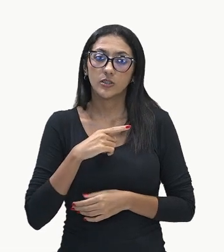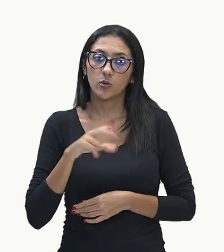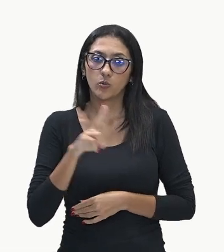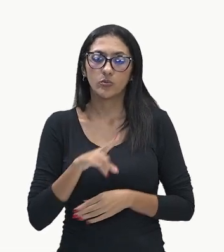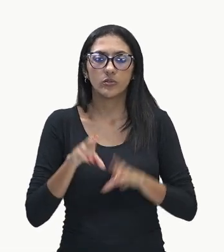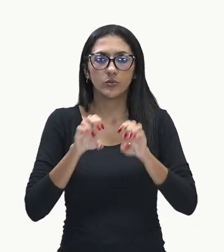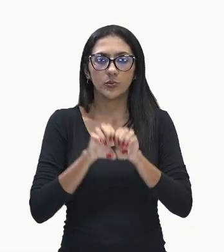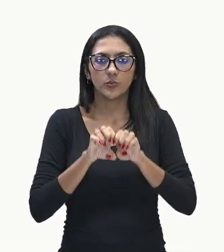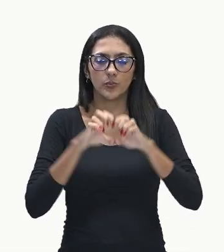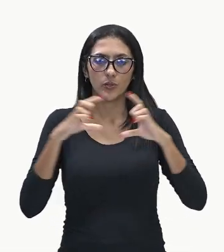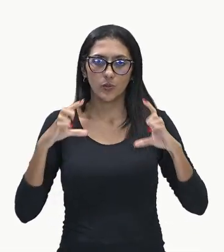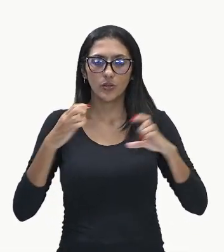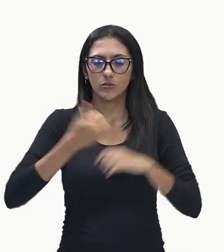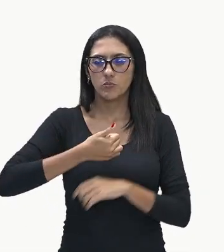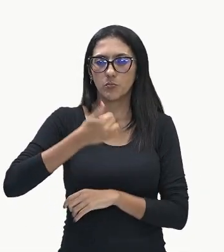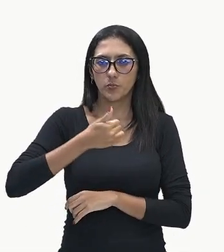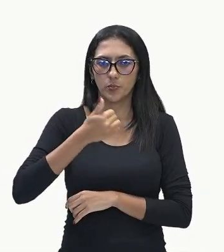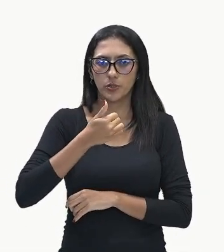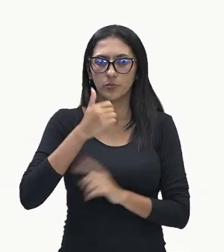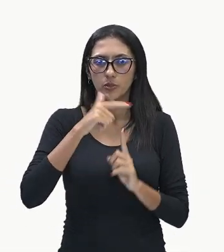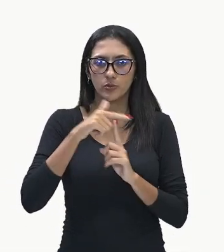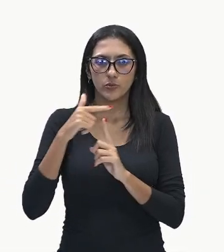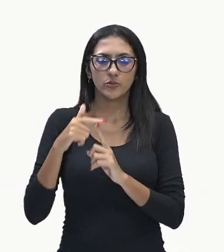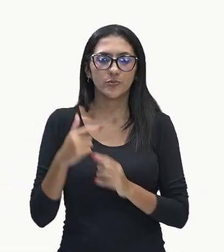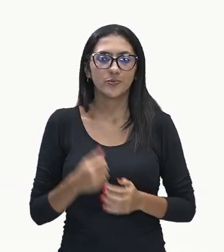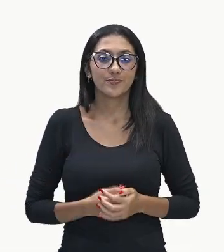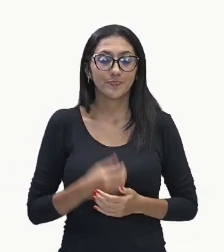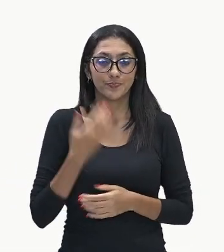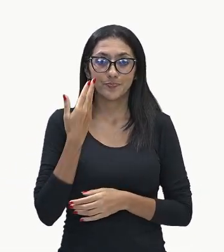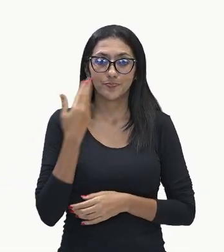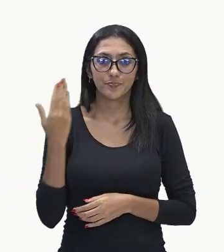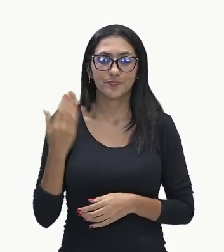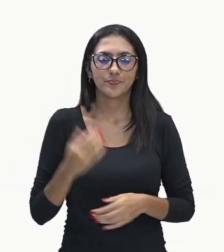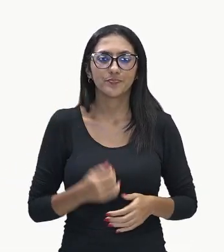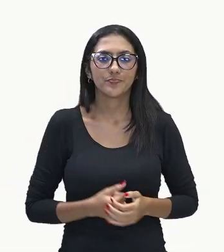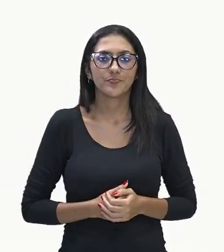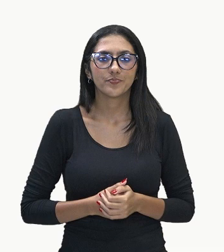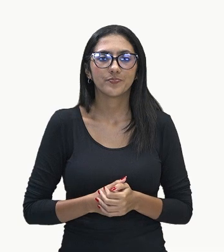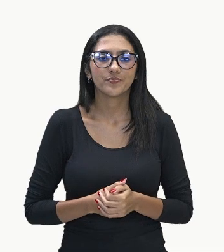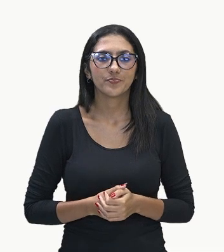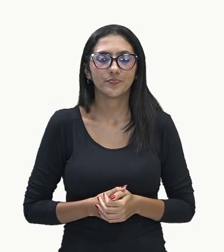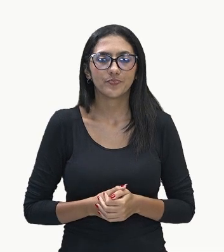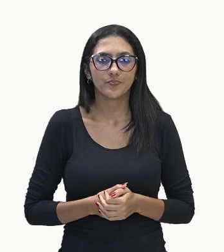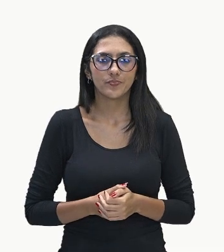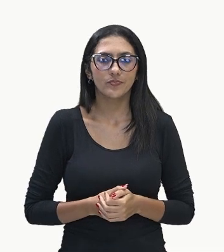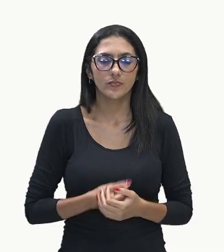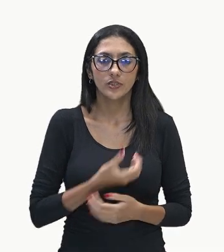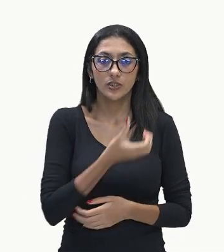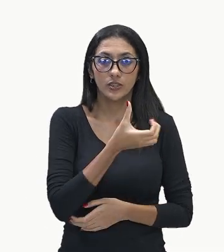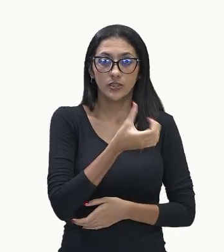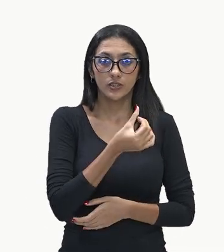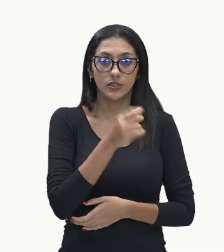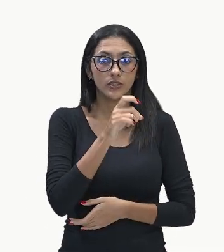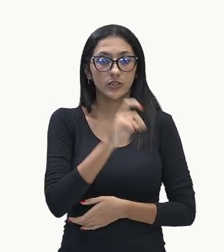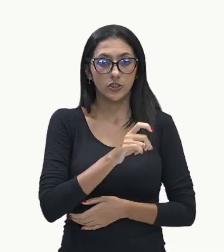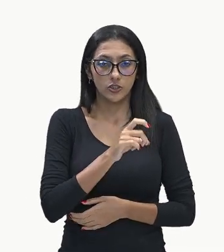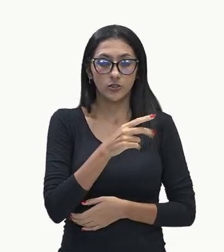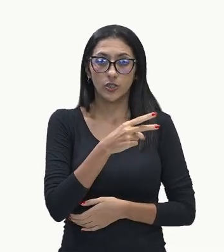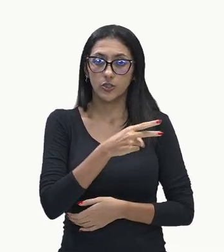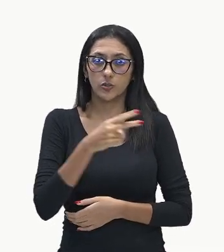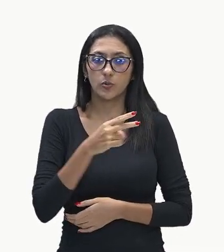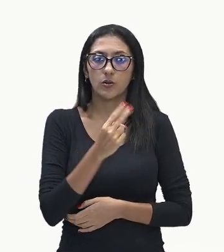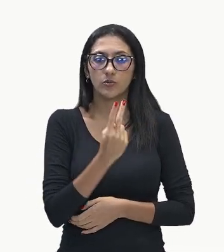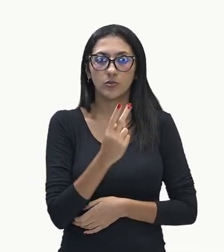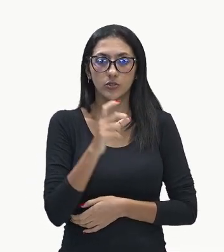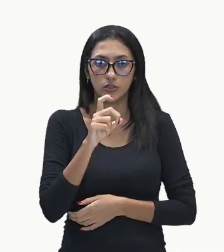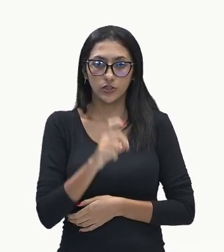do primeiro grau, 6x é igual a 2x mais 16.